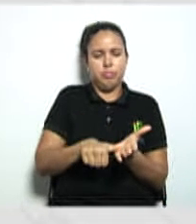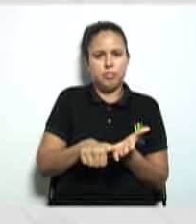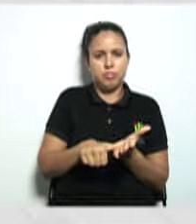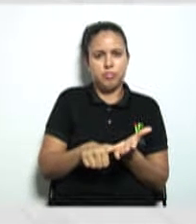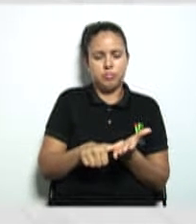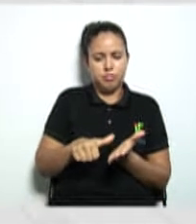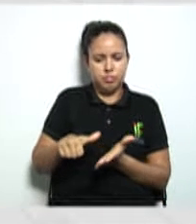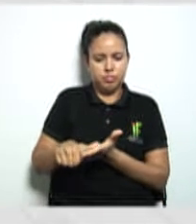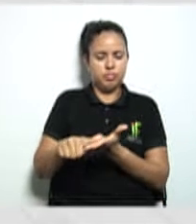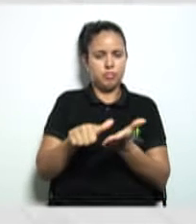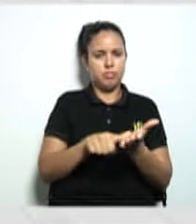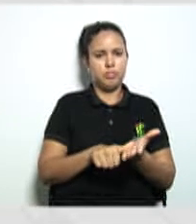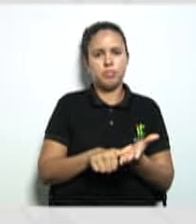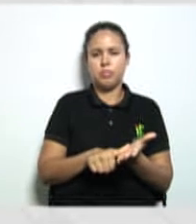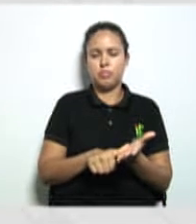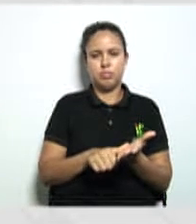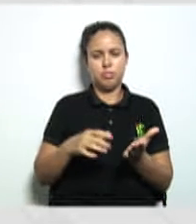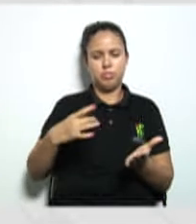e livre.